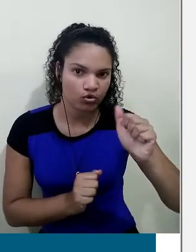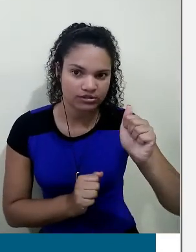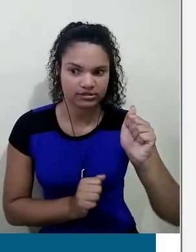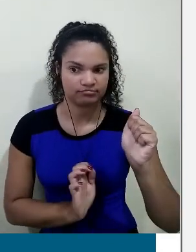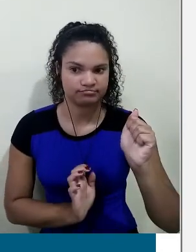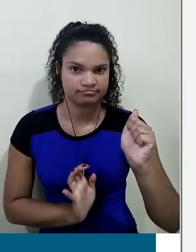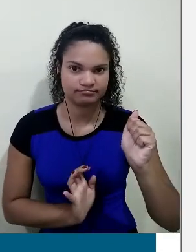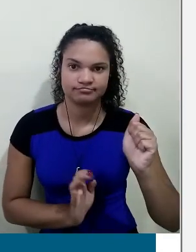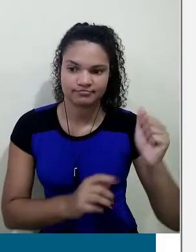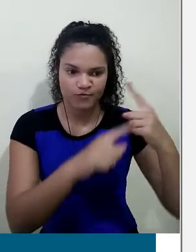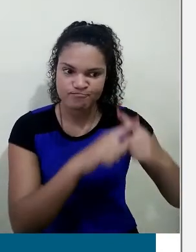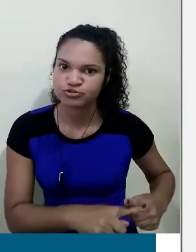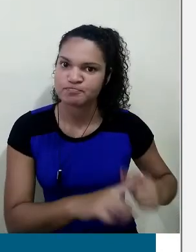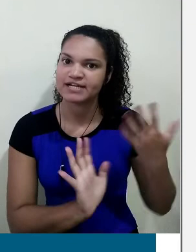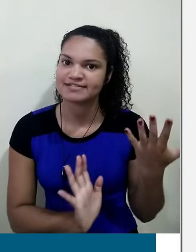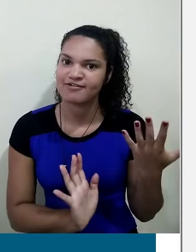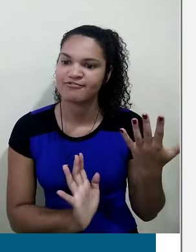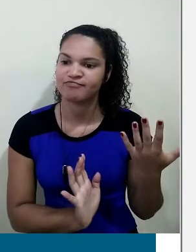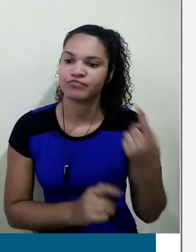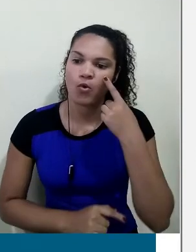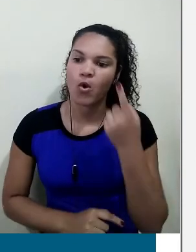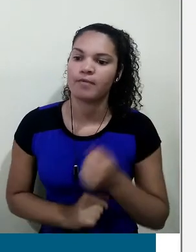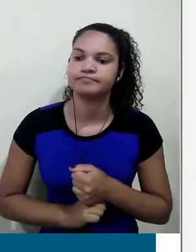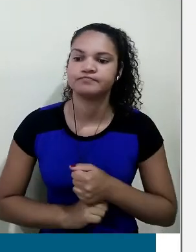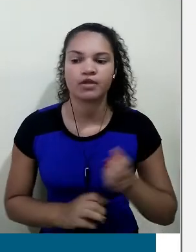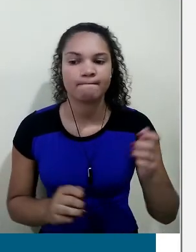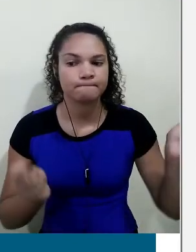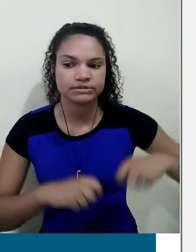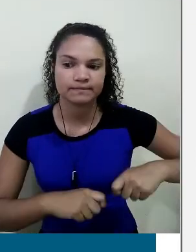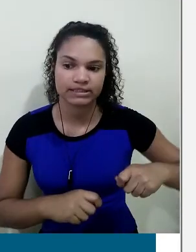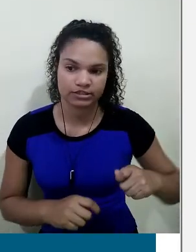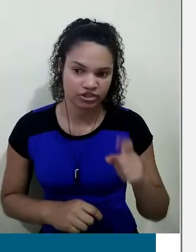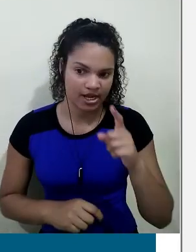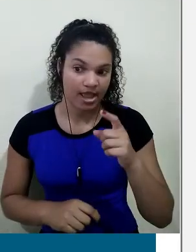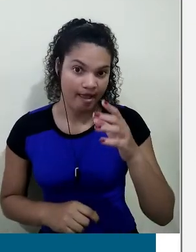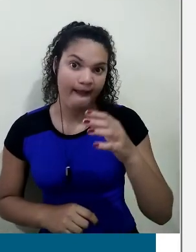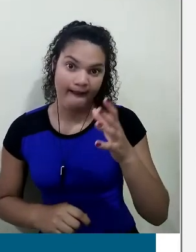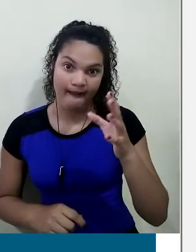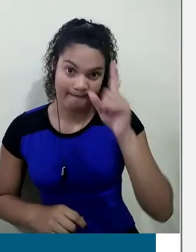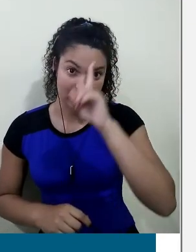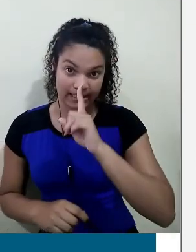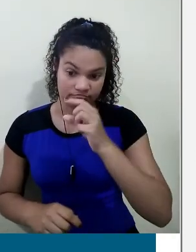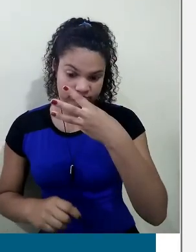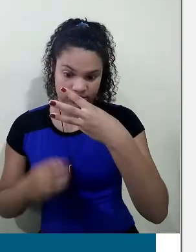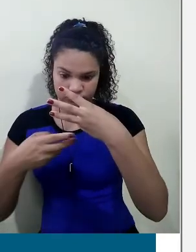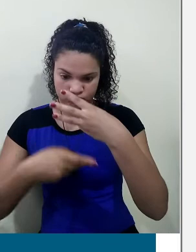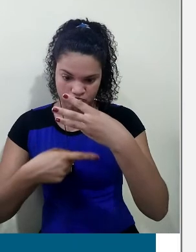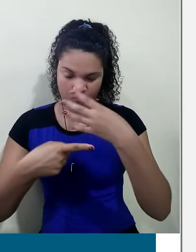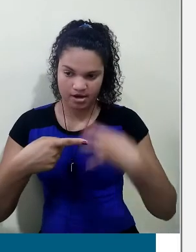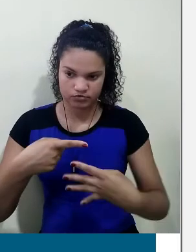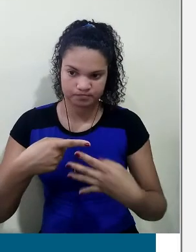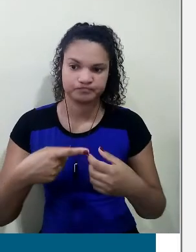Multiplicação de probabilidades. Então, nós vamos ter aqui a probabilidade de ser amarela, que nós vimos que é